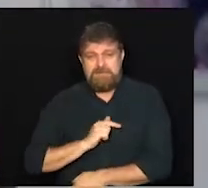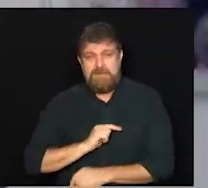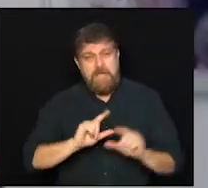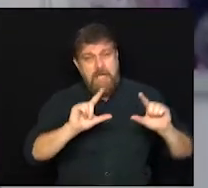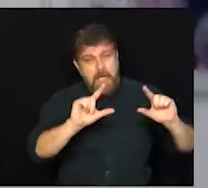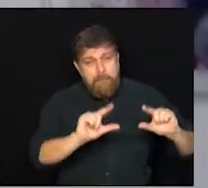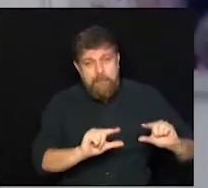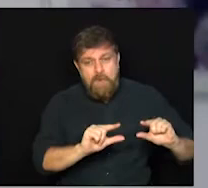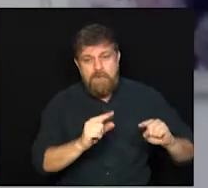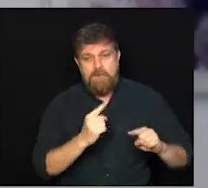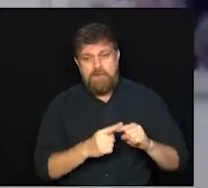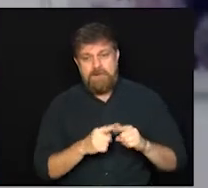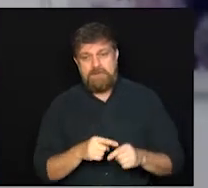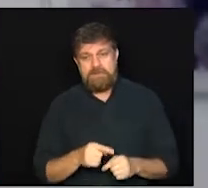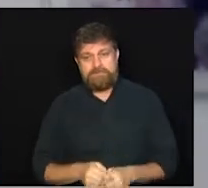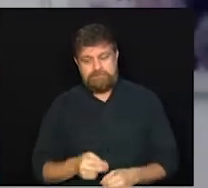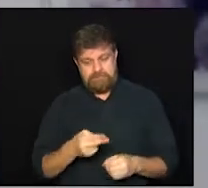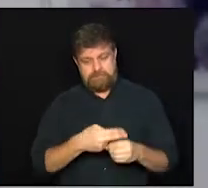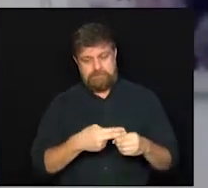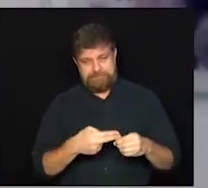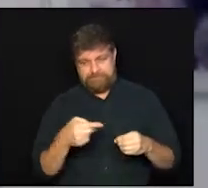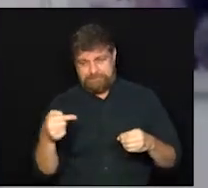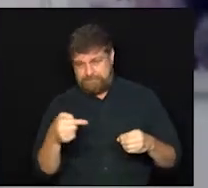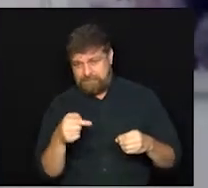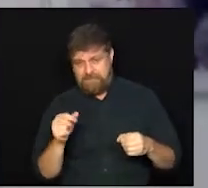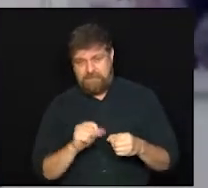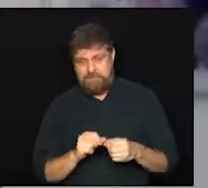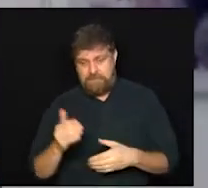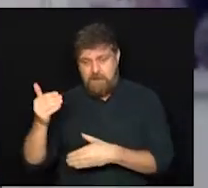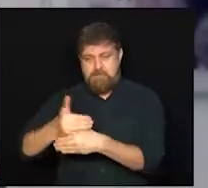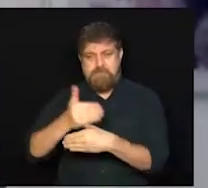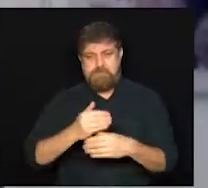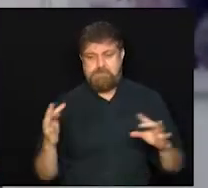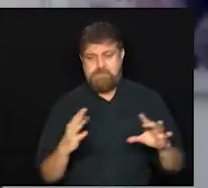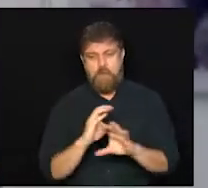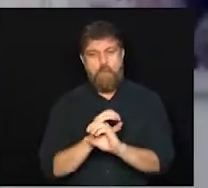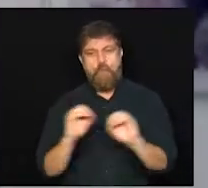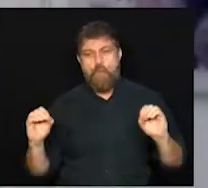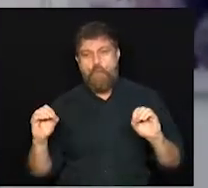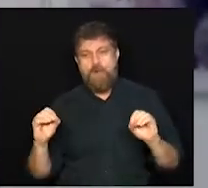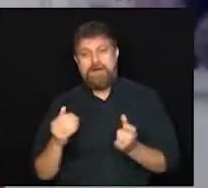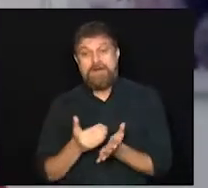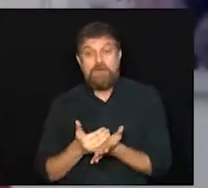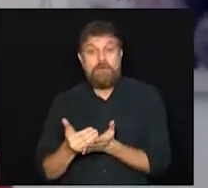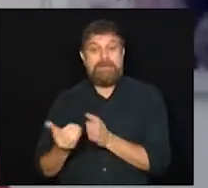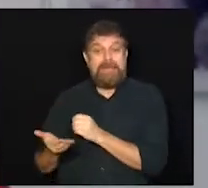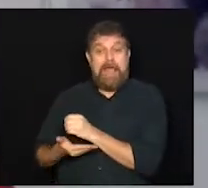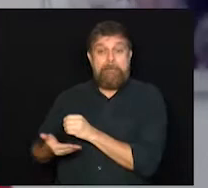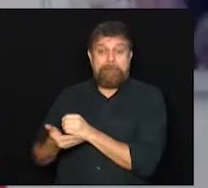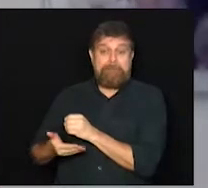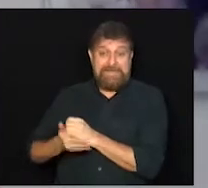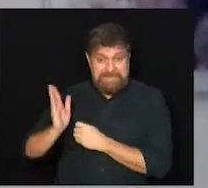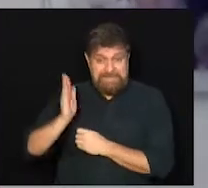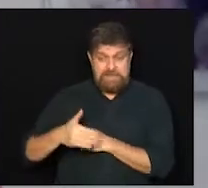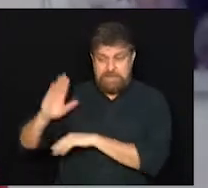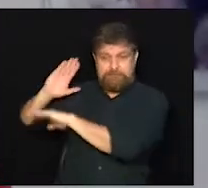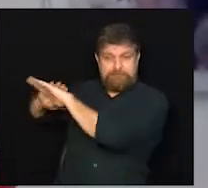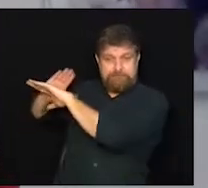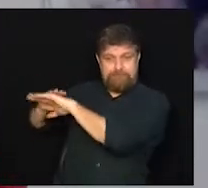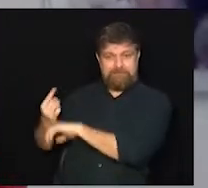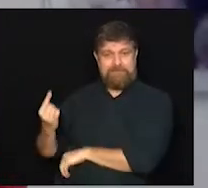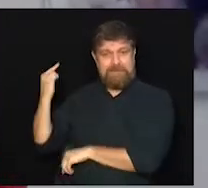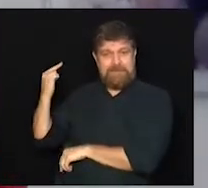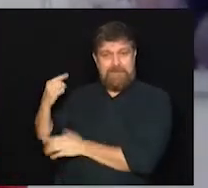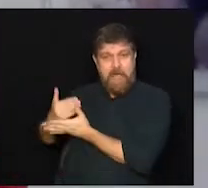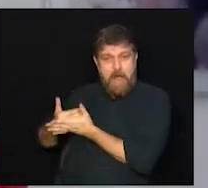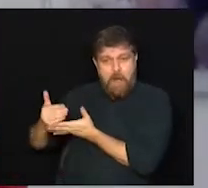porque a Unicamp foi uma das que fez um quase lockdown desde o começo. E nós tivemos